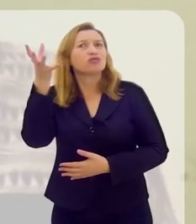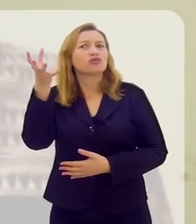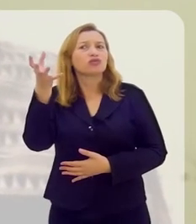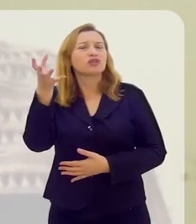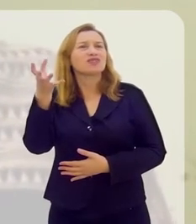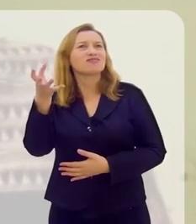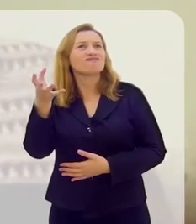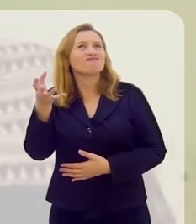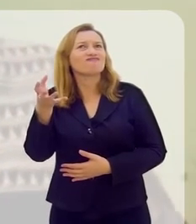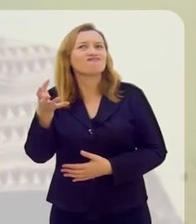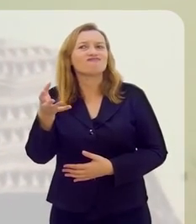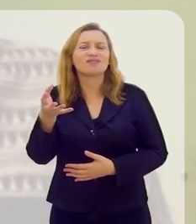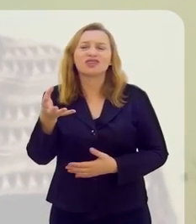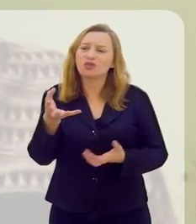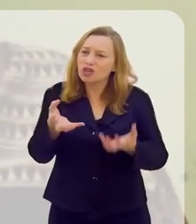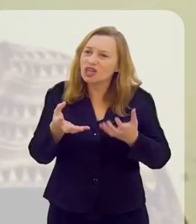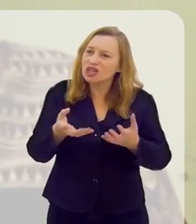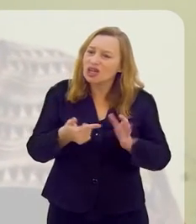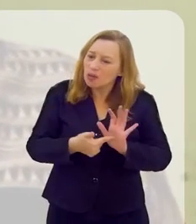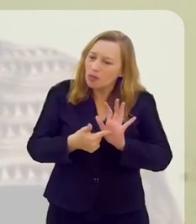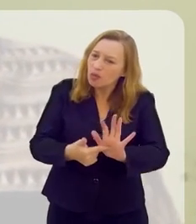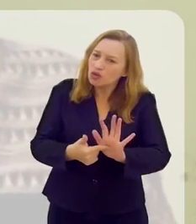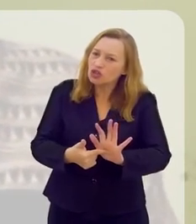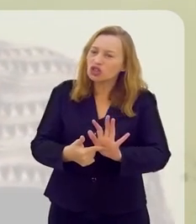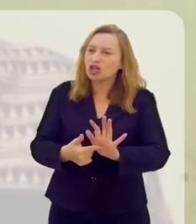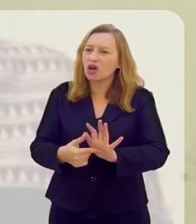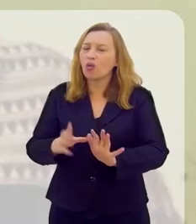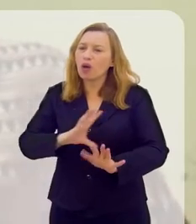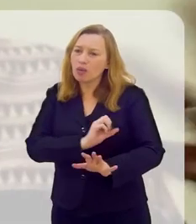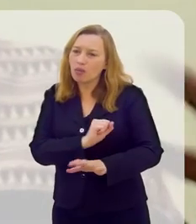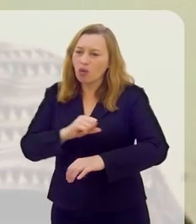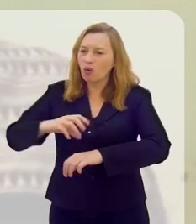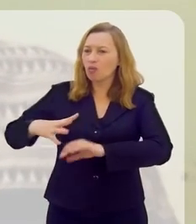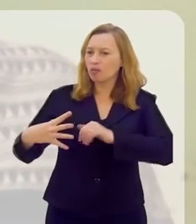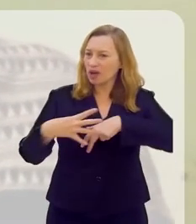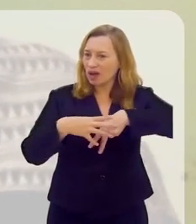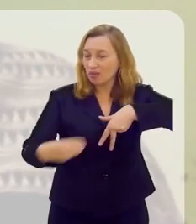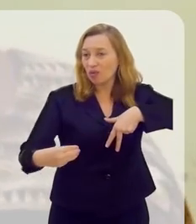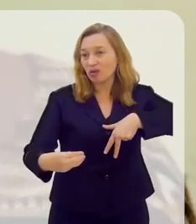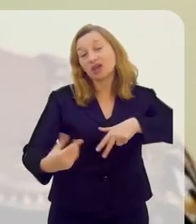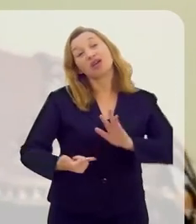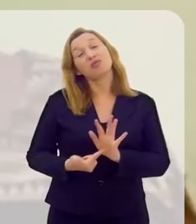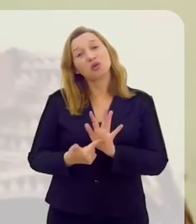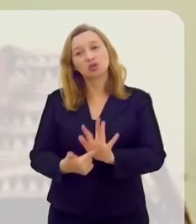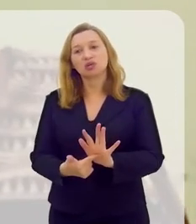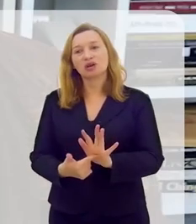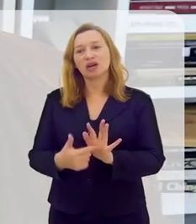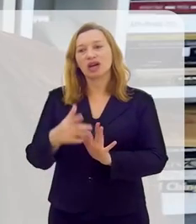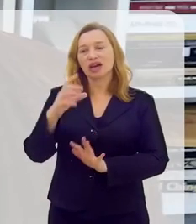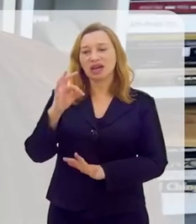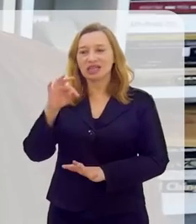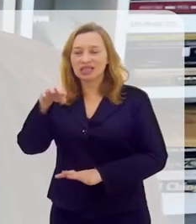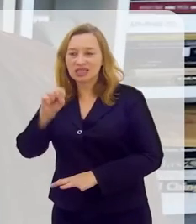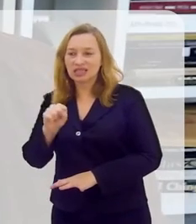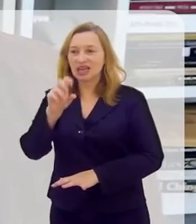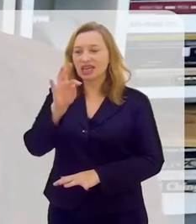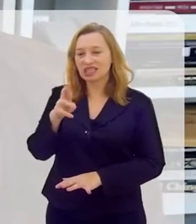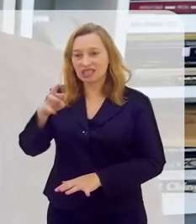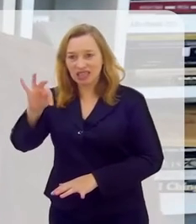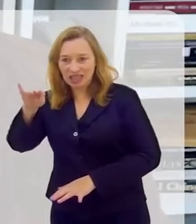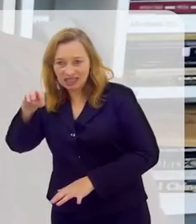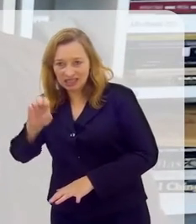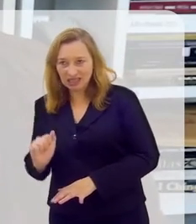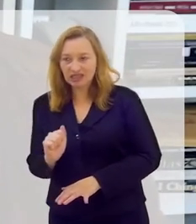que eu queria colocar essa paixão para funcionar. E daí nasceu a Santa Resistência. Você